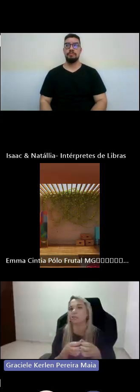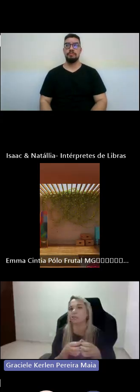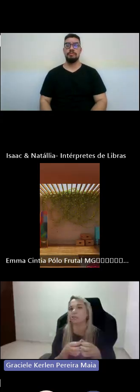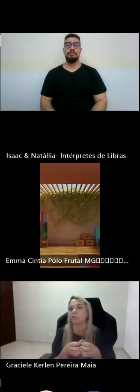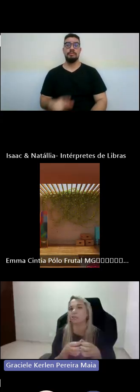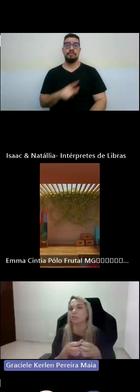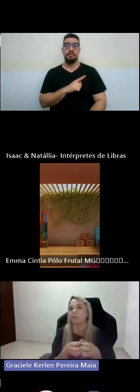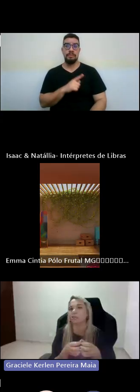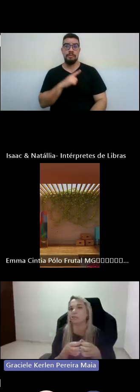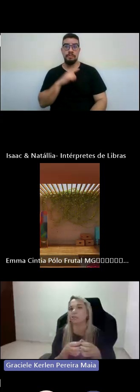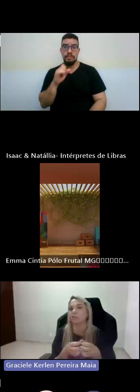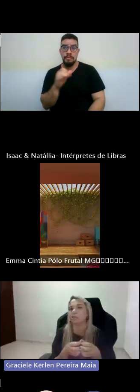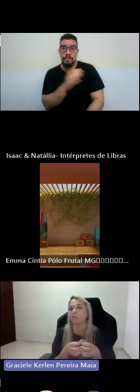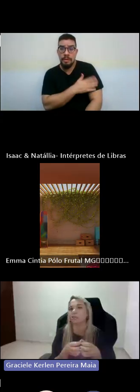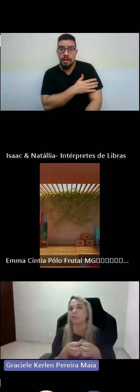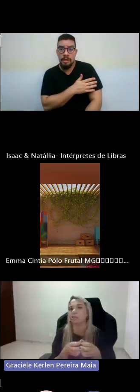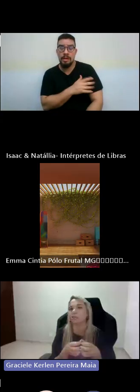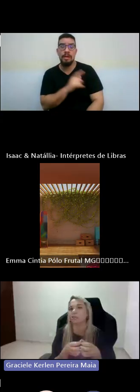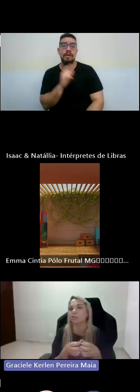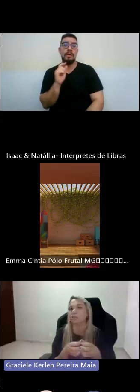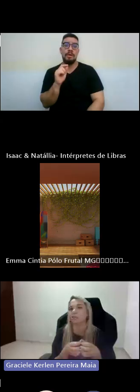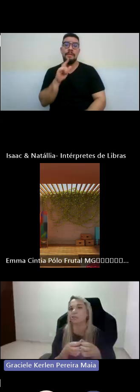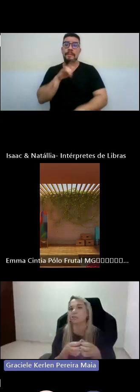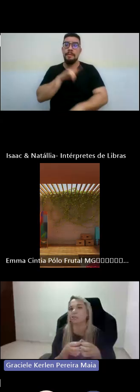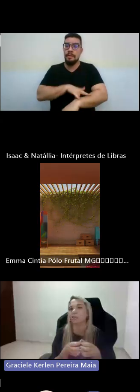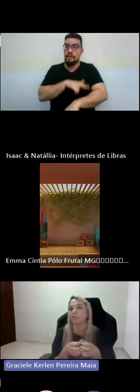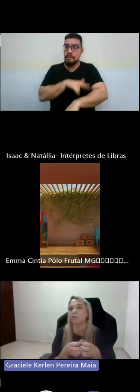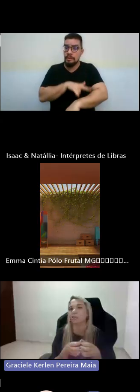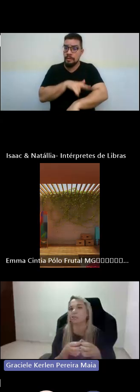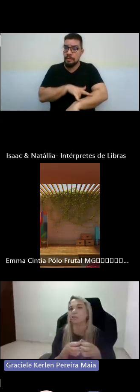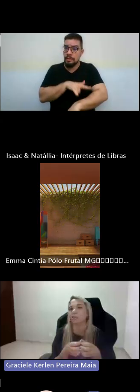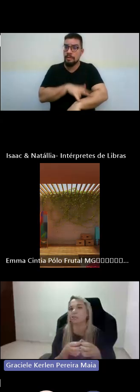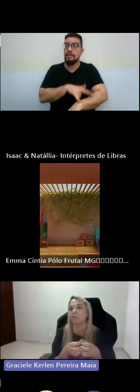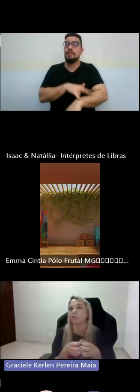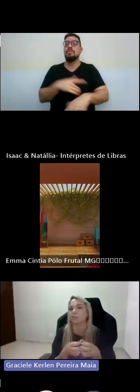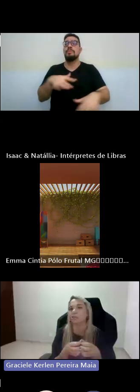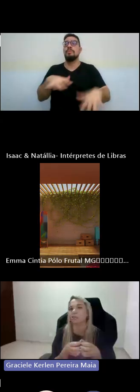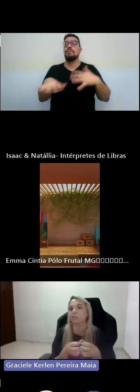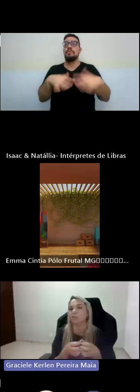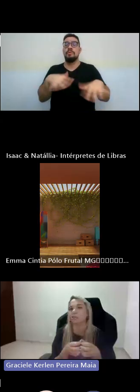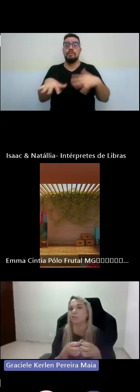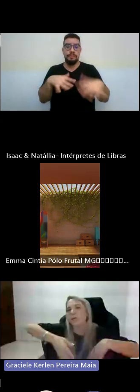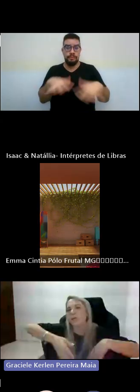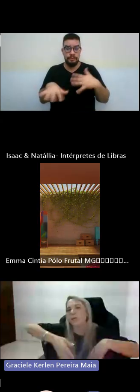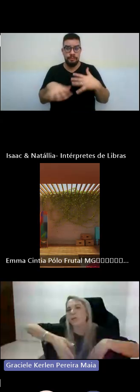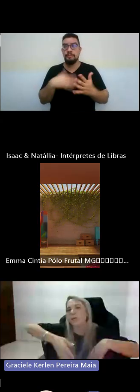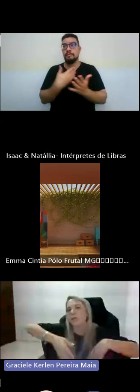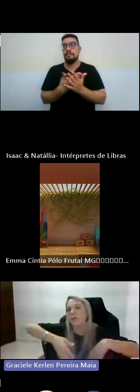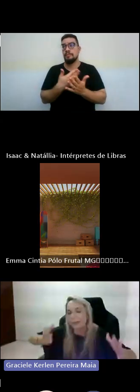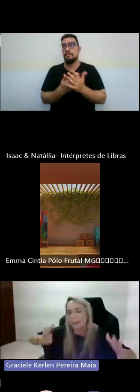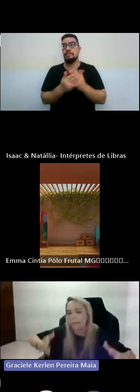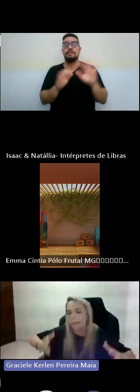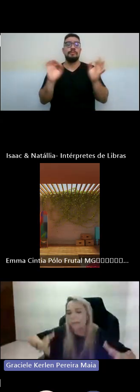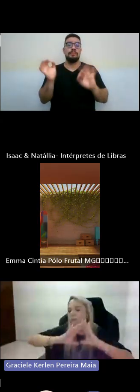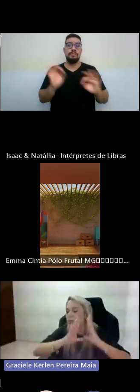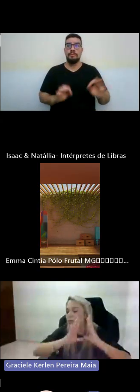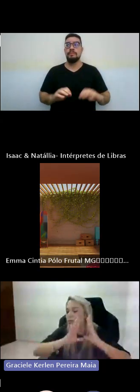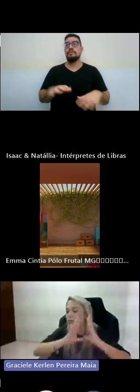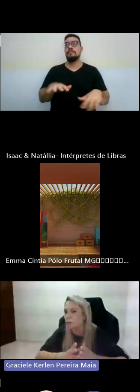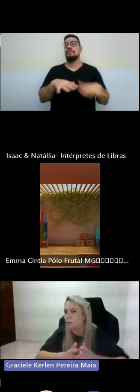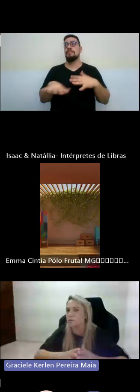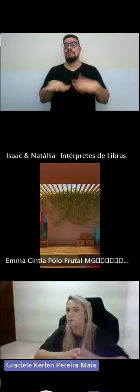braço. Virou banheiro, tem o movimento reto, tem aquilo que a gente já estudou, localização, movimento, direção